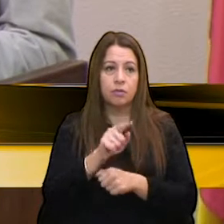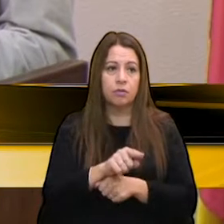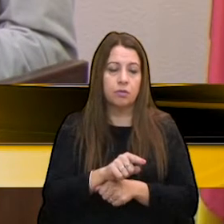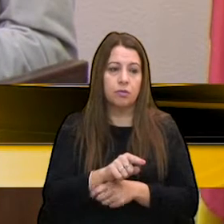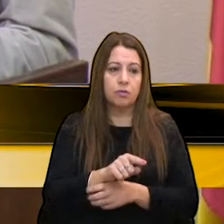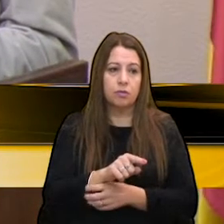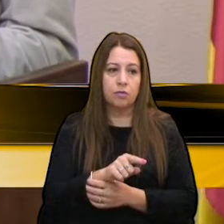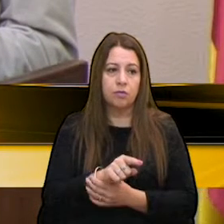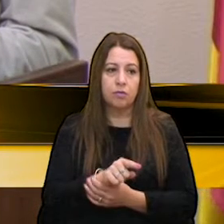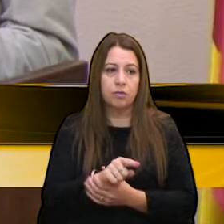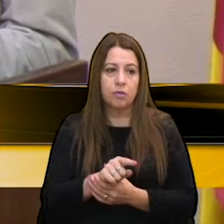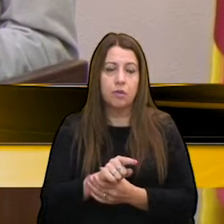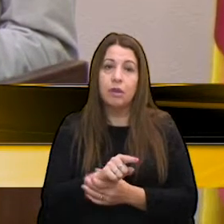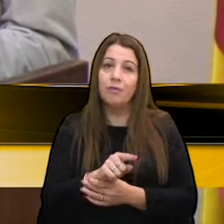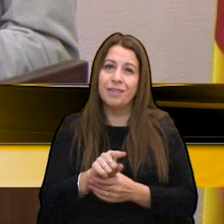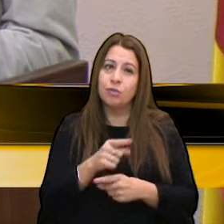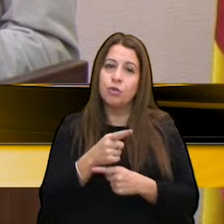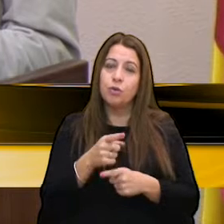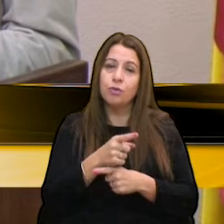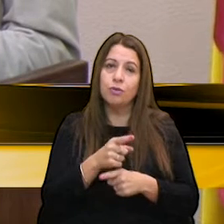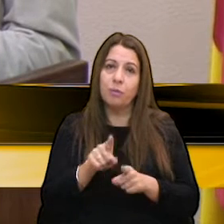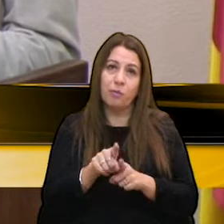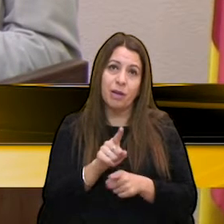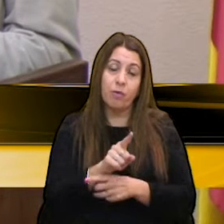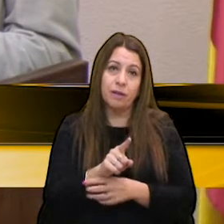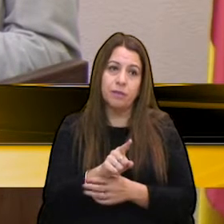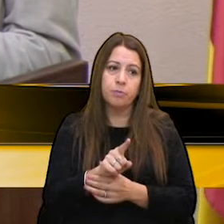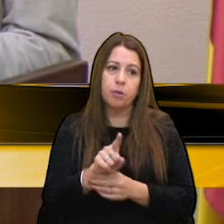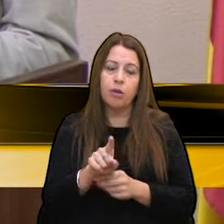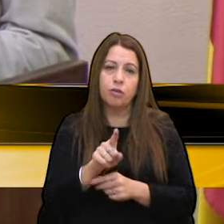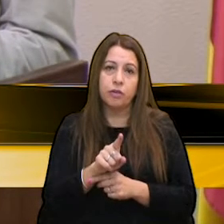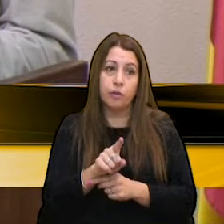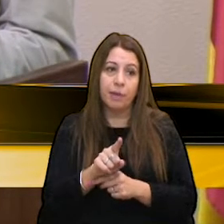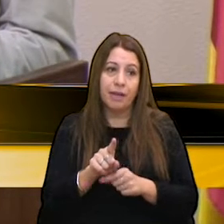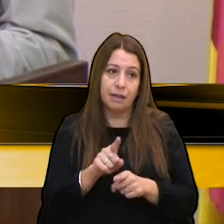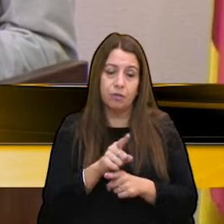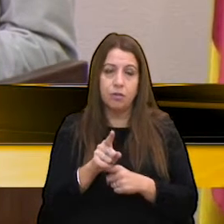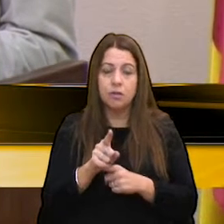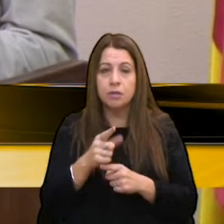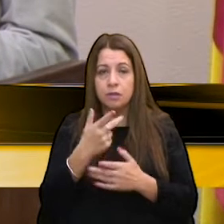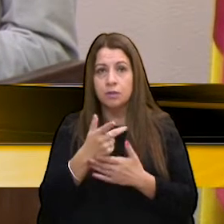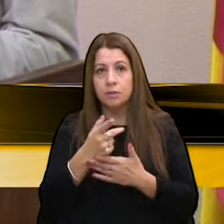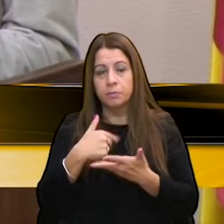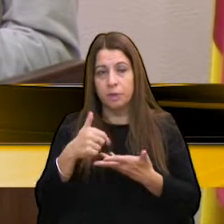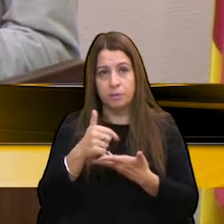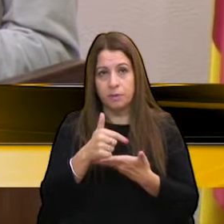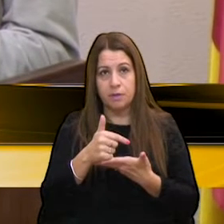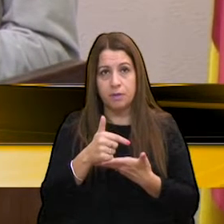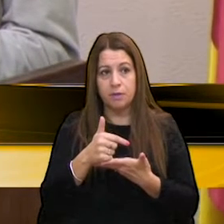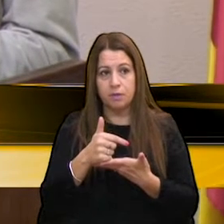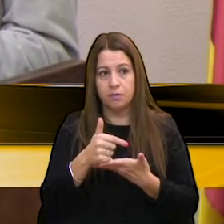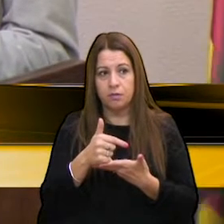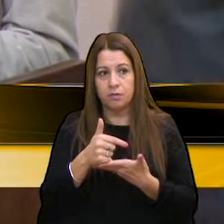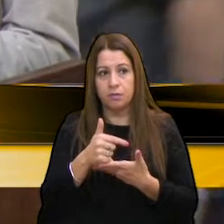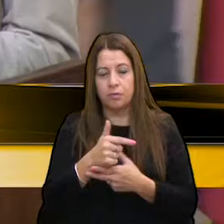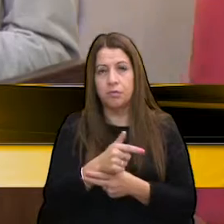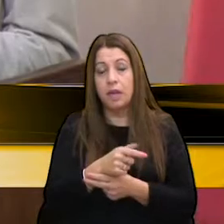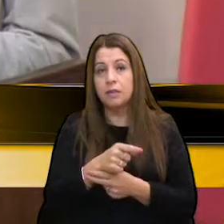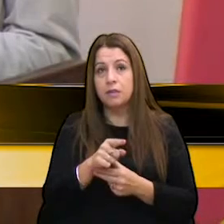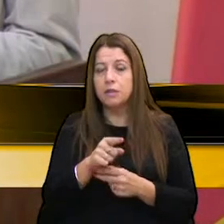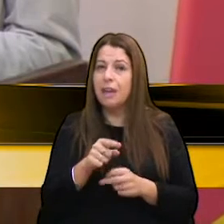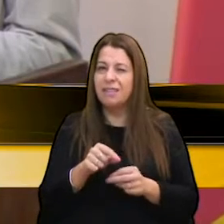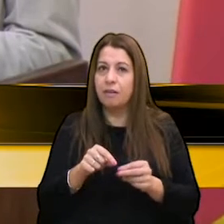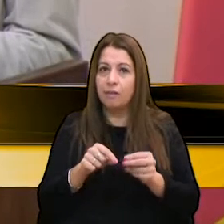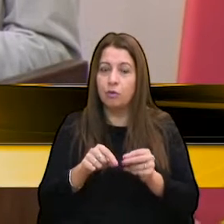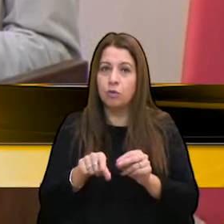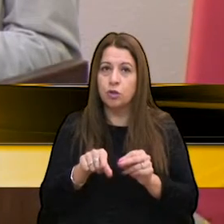terra, interagindo com a natureza. Cultivando a vegetação, serve-se dos mananciais